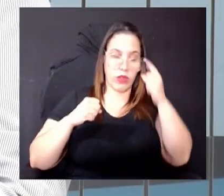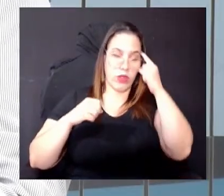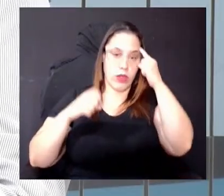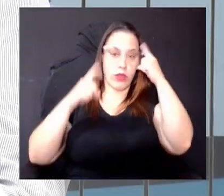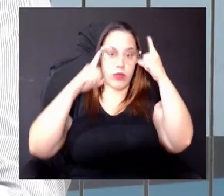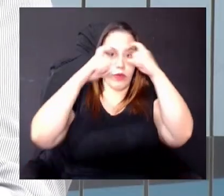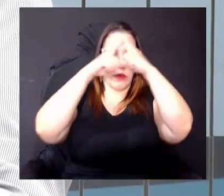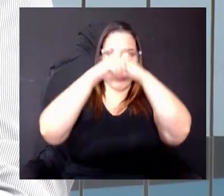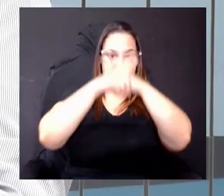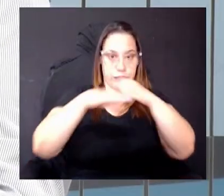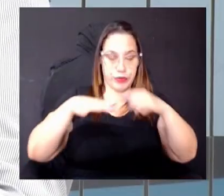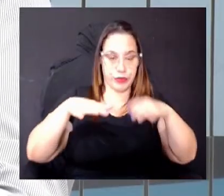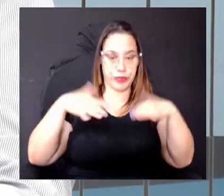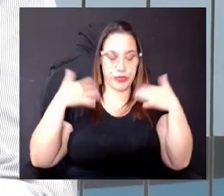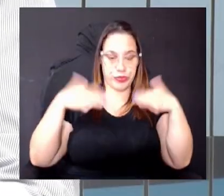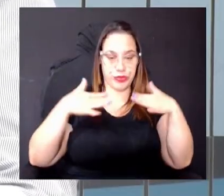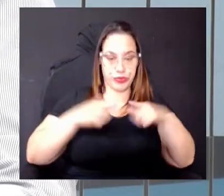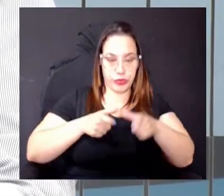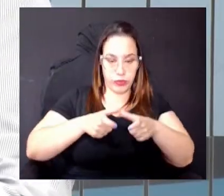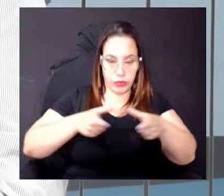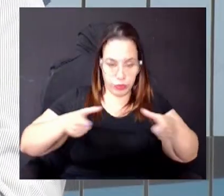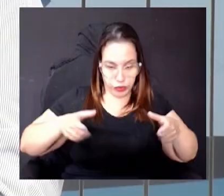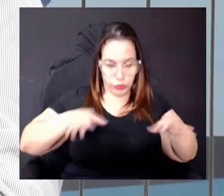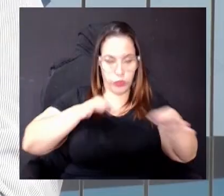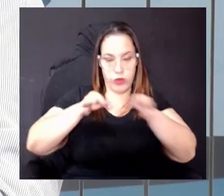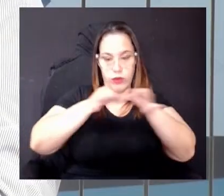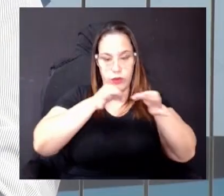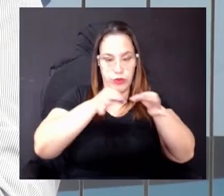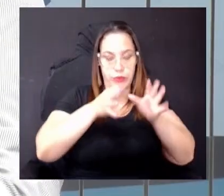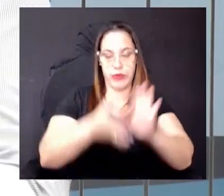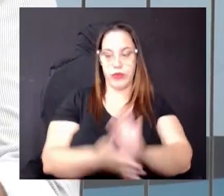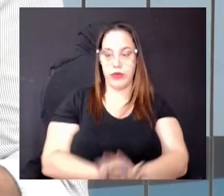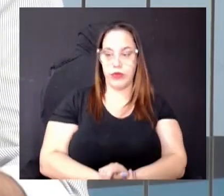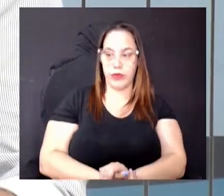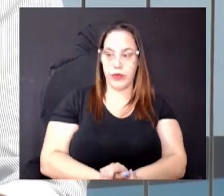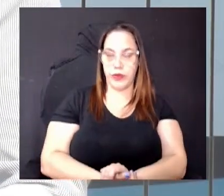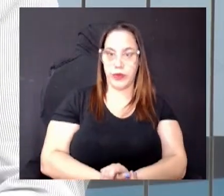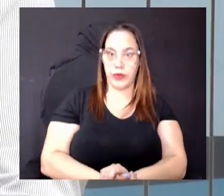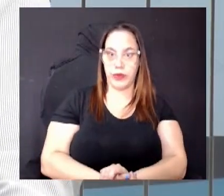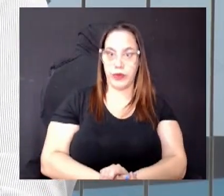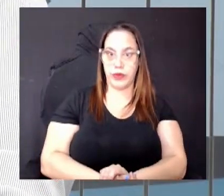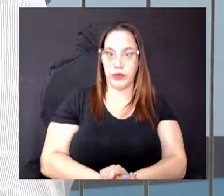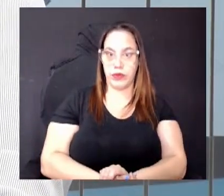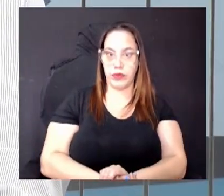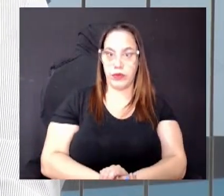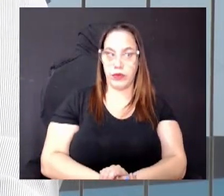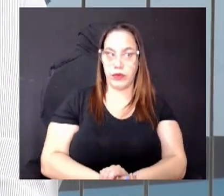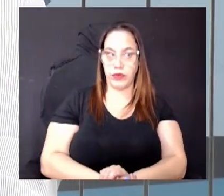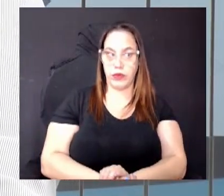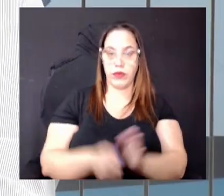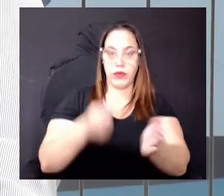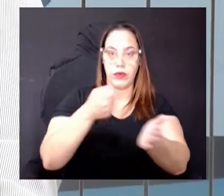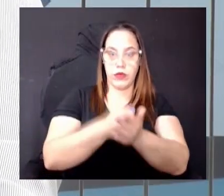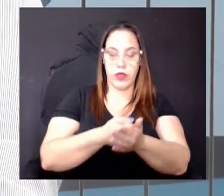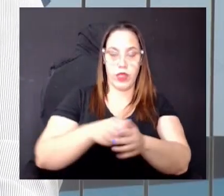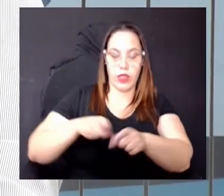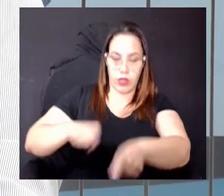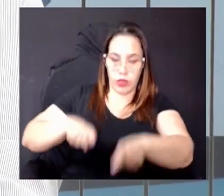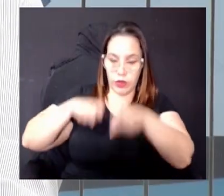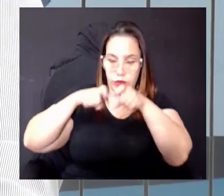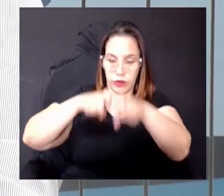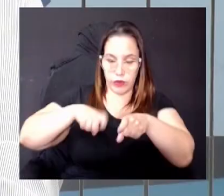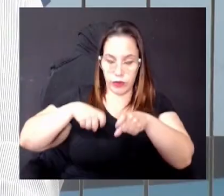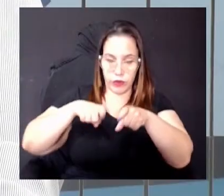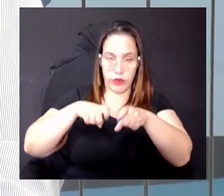maior de organizá-lo. Isso não podemos nos referir efetivamente ao setor agrícola, mas ao setor